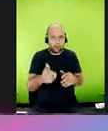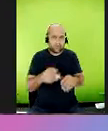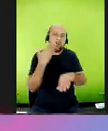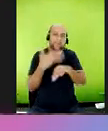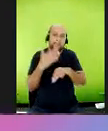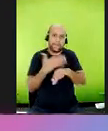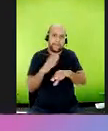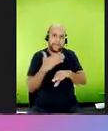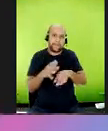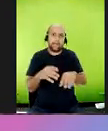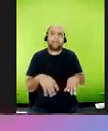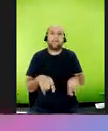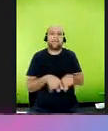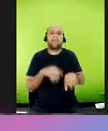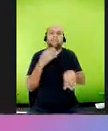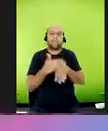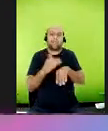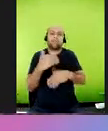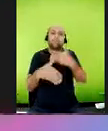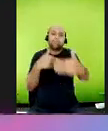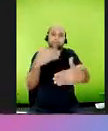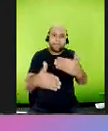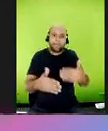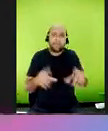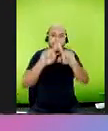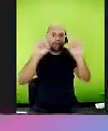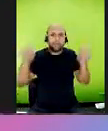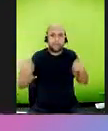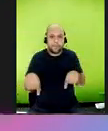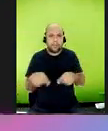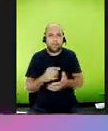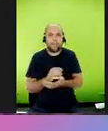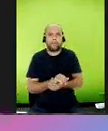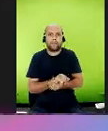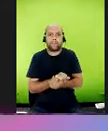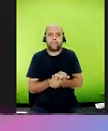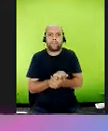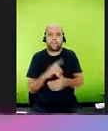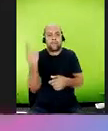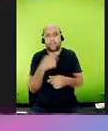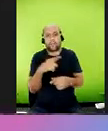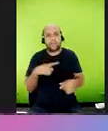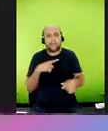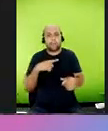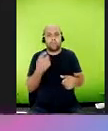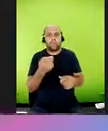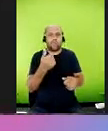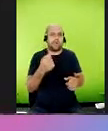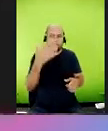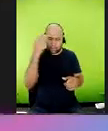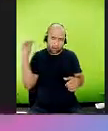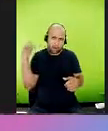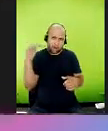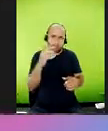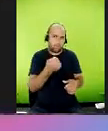estagiário também faça aplique já internamente para o trem ir a gente ainda tem baixa adesão e a gente